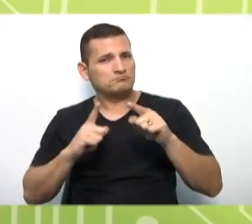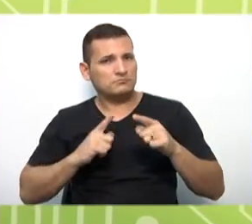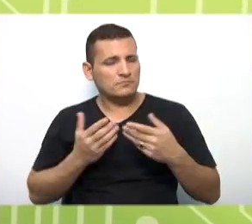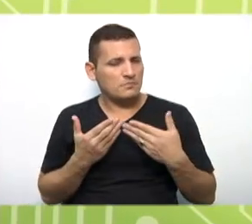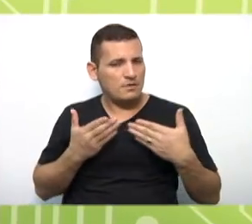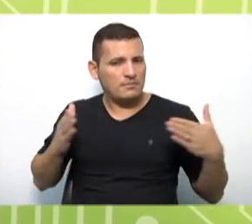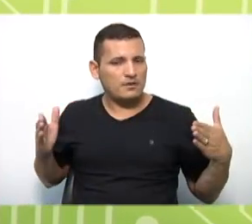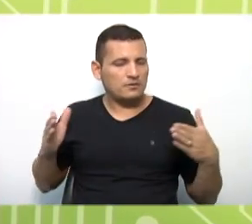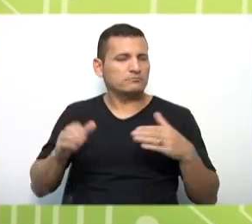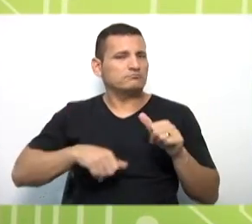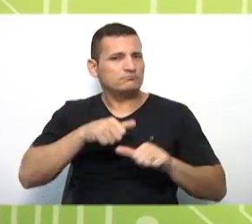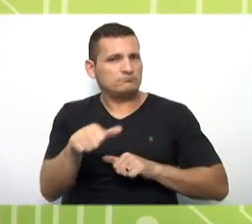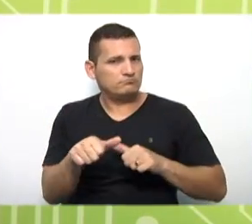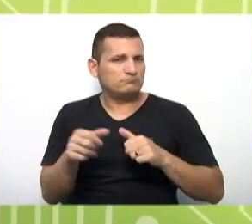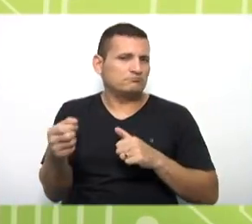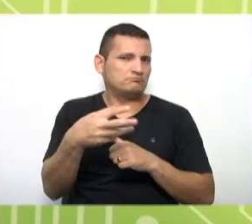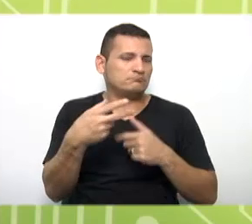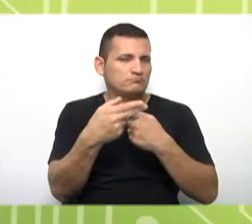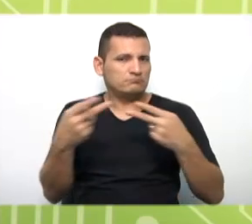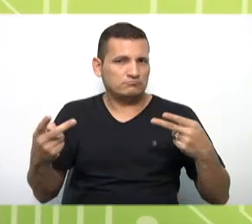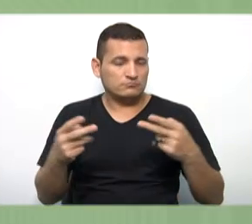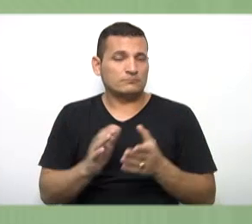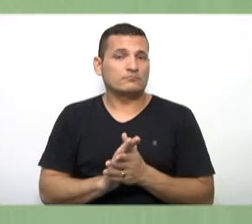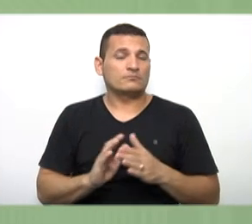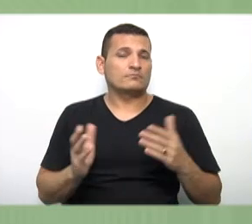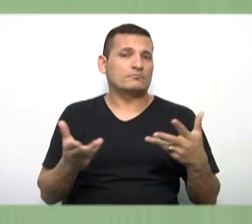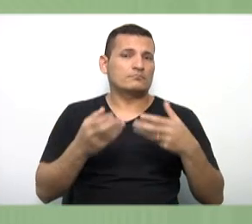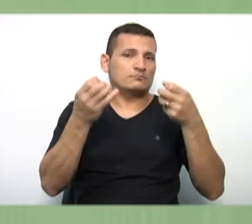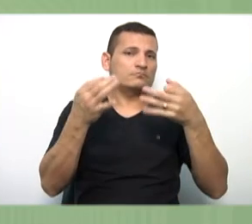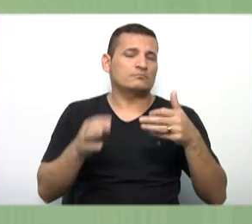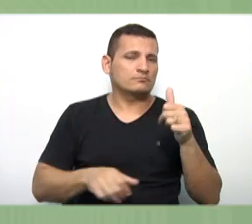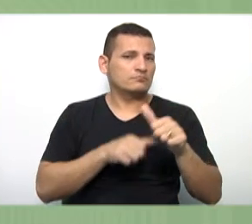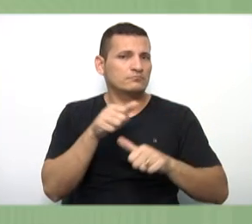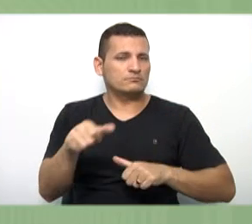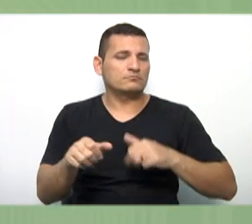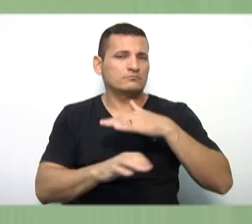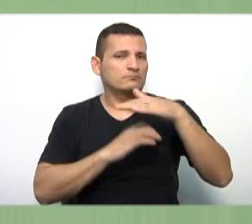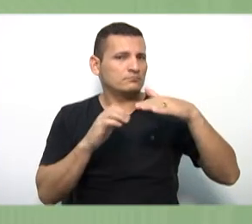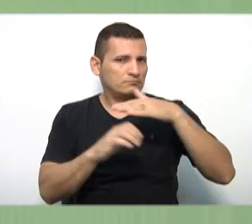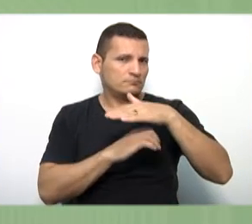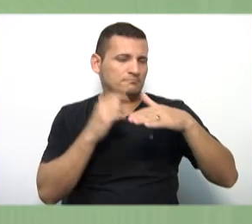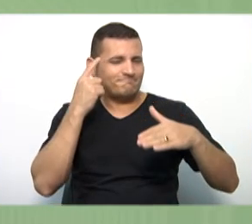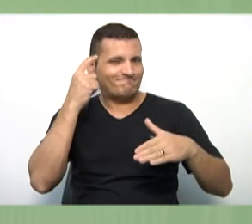novas questões? Falando de mudança organizacional, vamos pensar aí nas empresas.